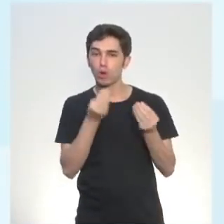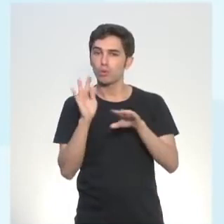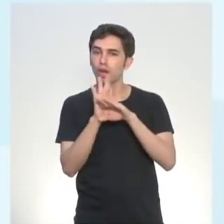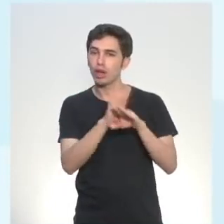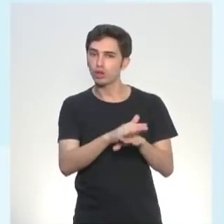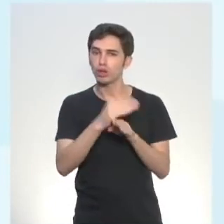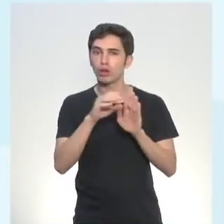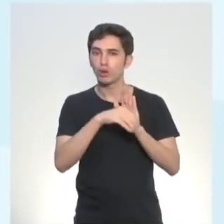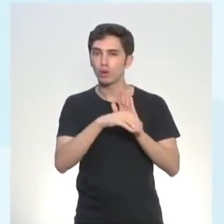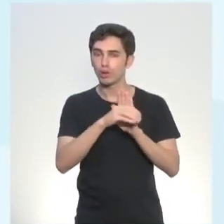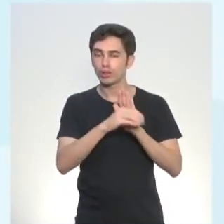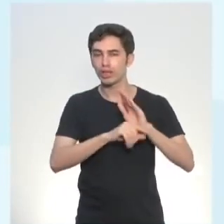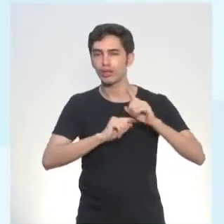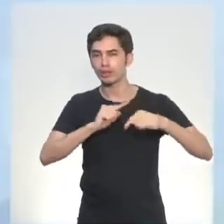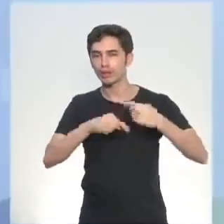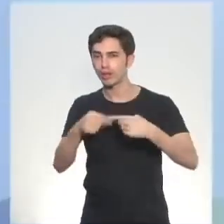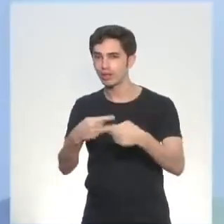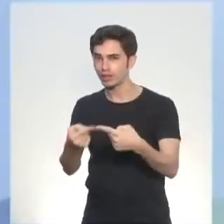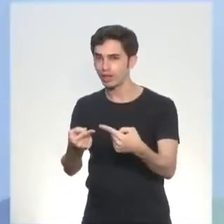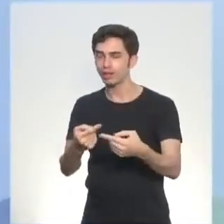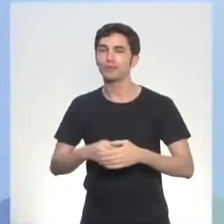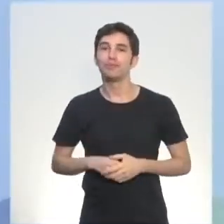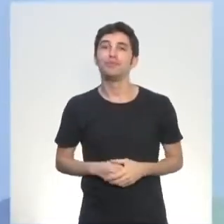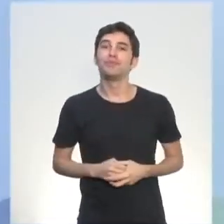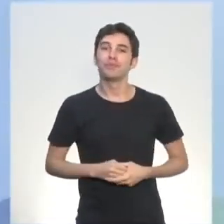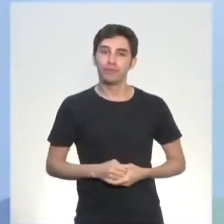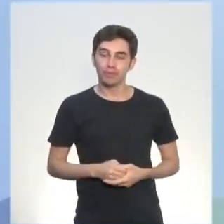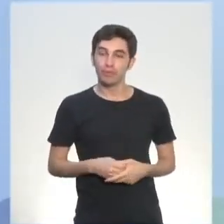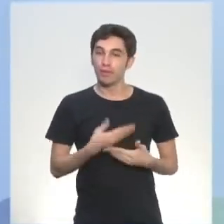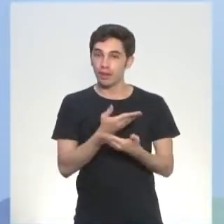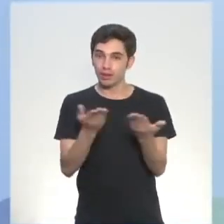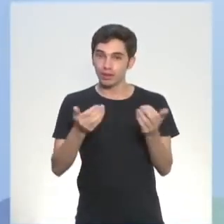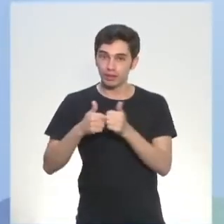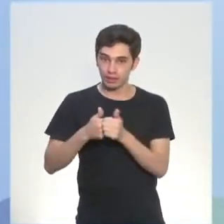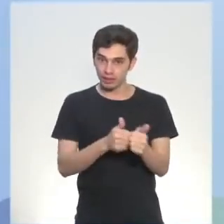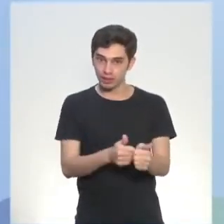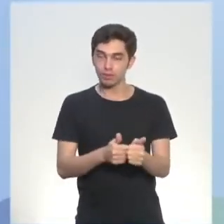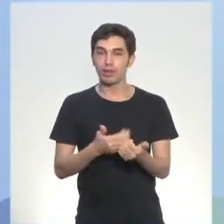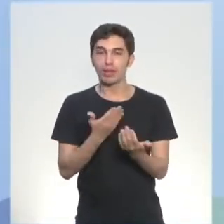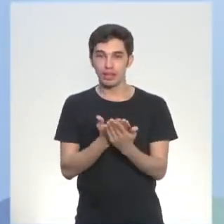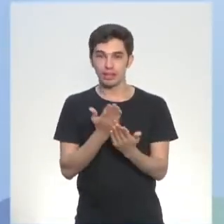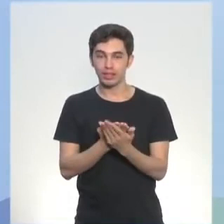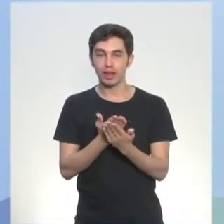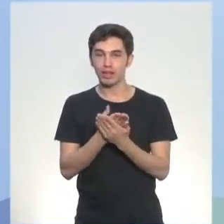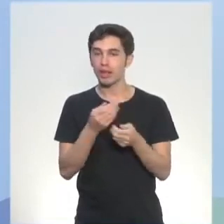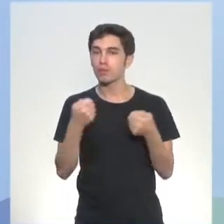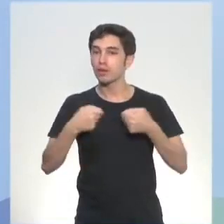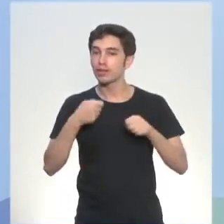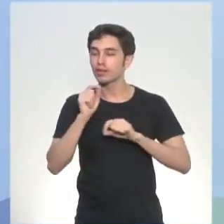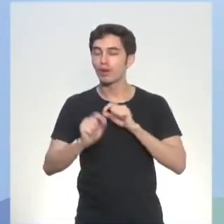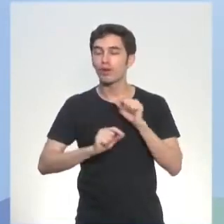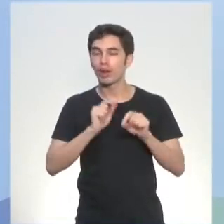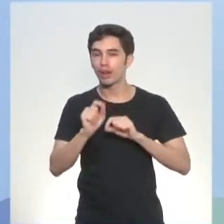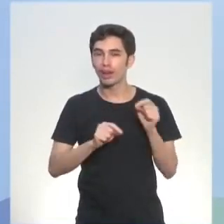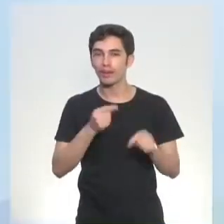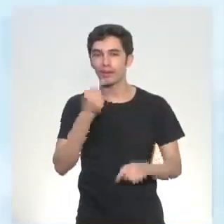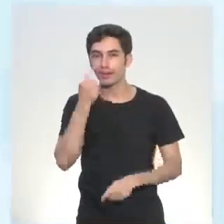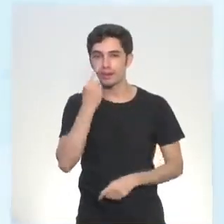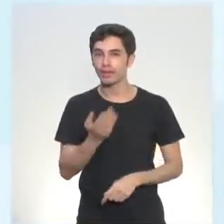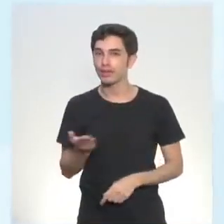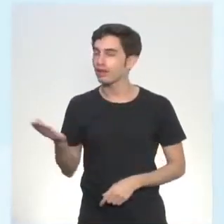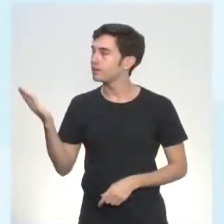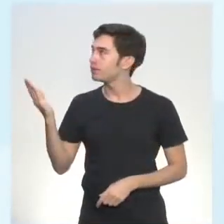o conceito de hereditariedade. Então, aí, gente, para vocês acompanharem aí as nossas aulas, o que vai ser preciso? Então, primeira coisa,